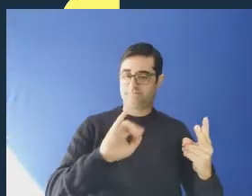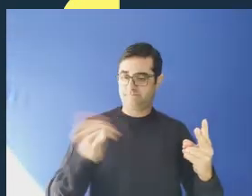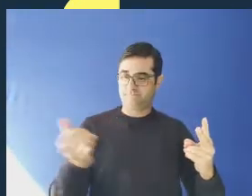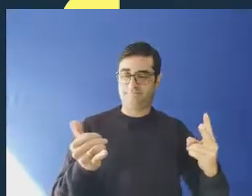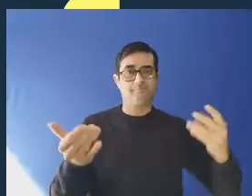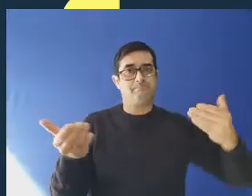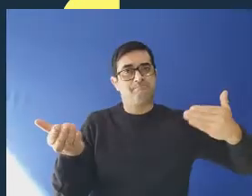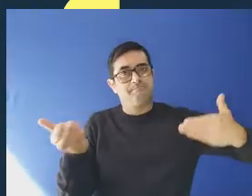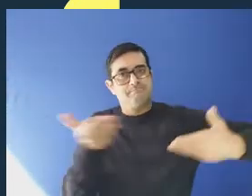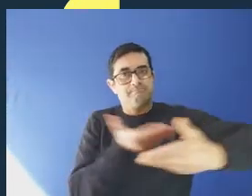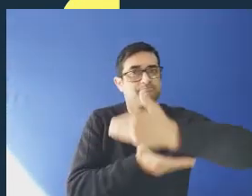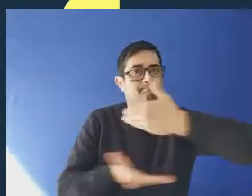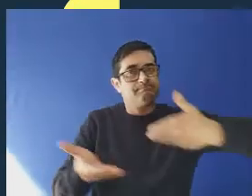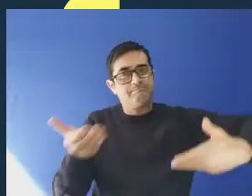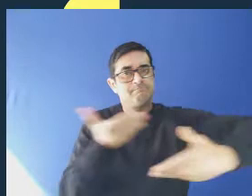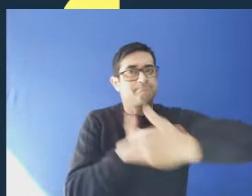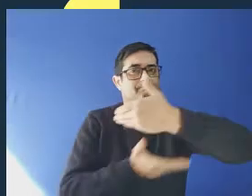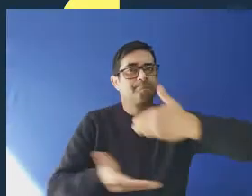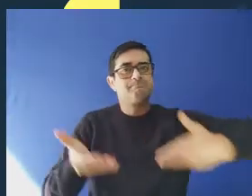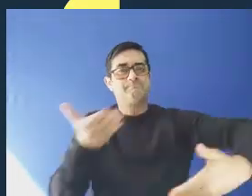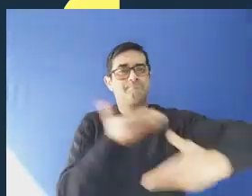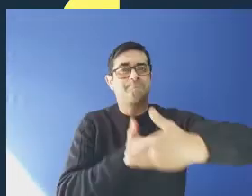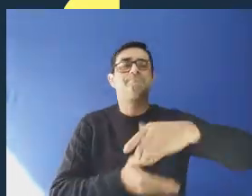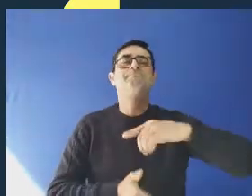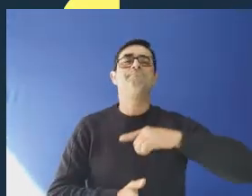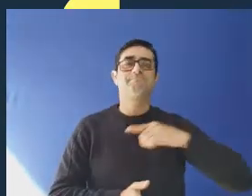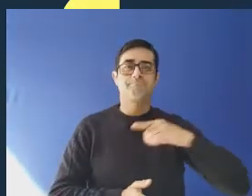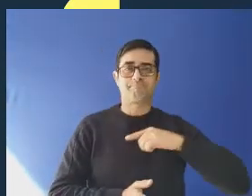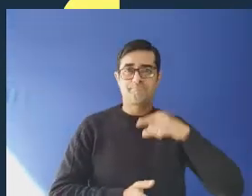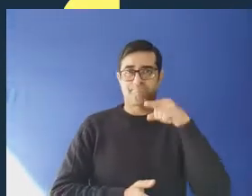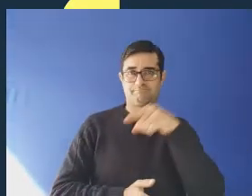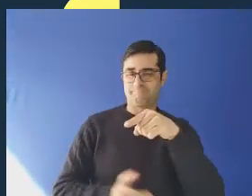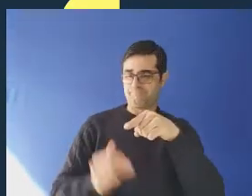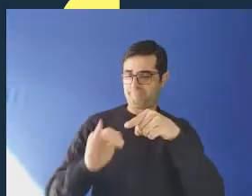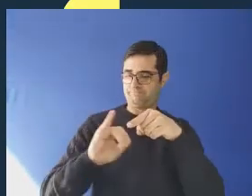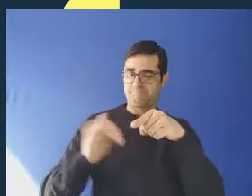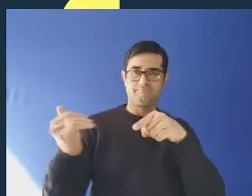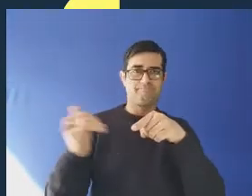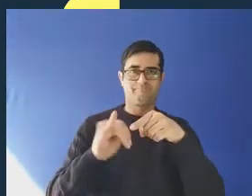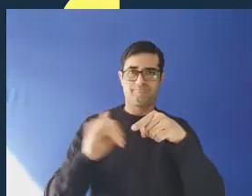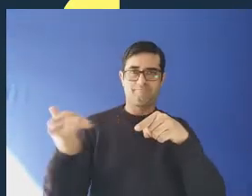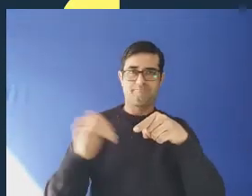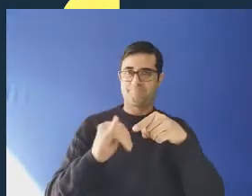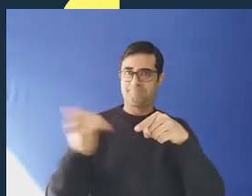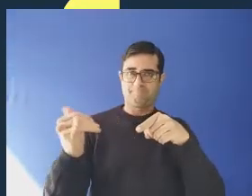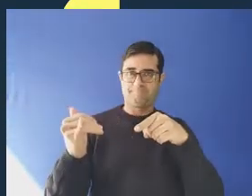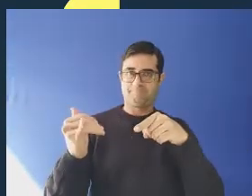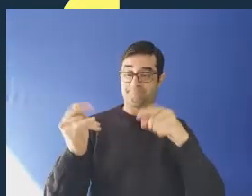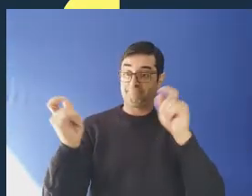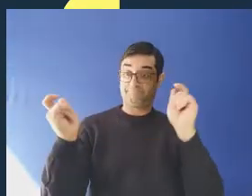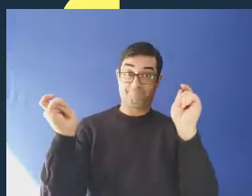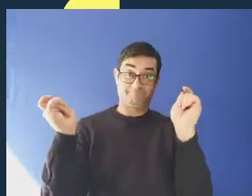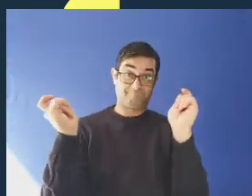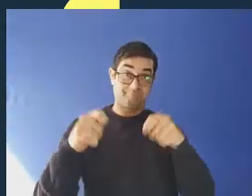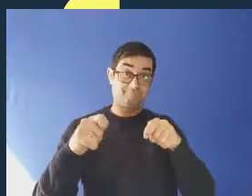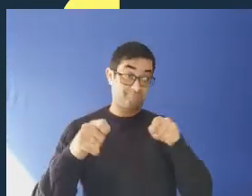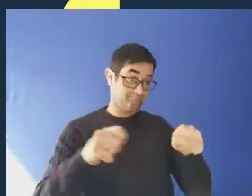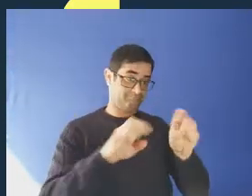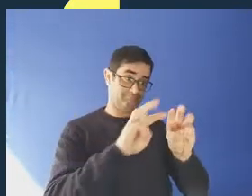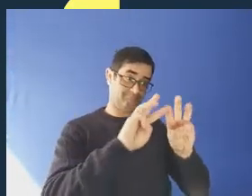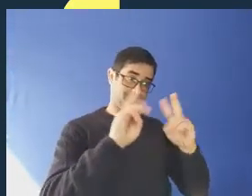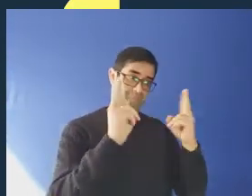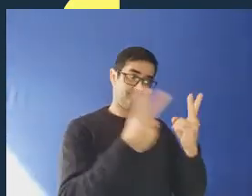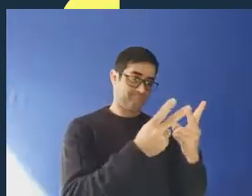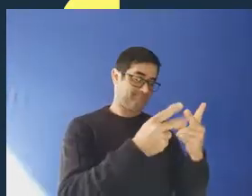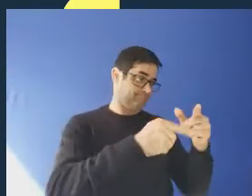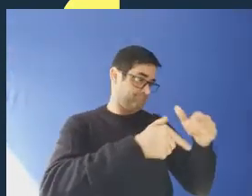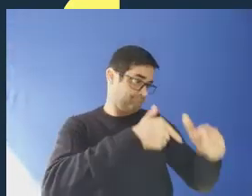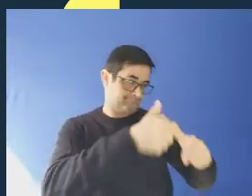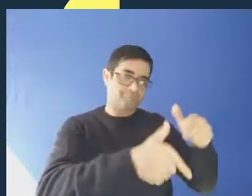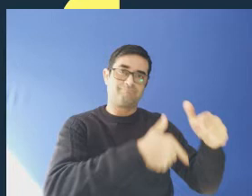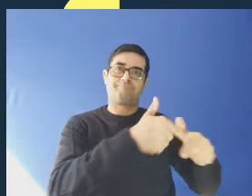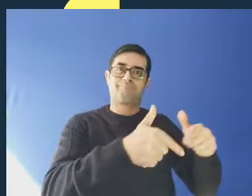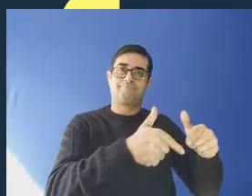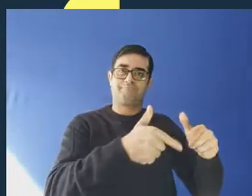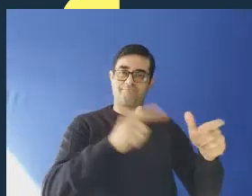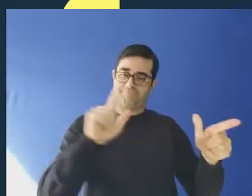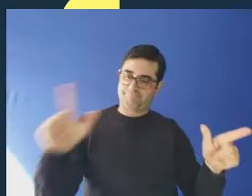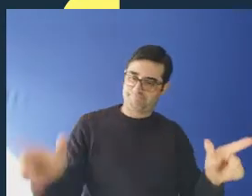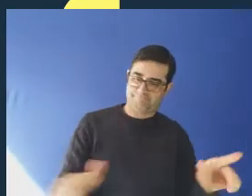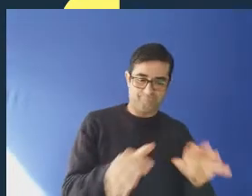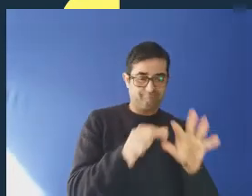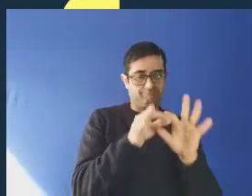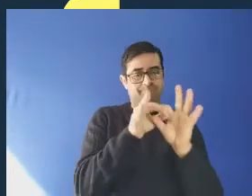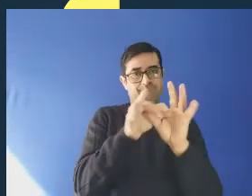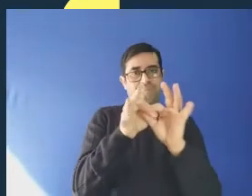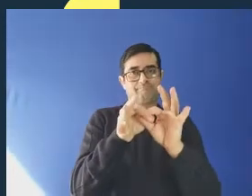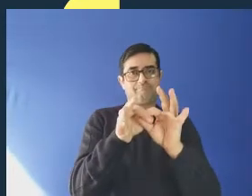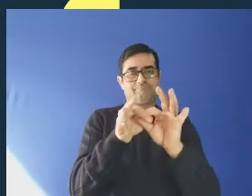uma interação entre a matéria e a energia, sem sombra de dúvidas, né, porque a energia é essa capacidade da matéria em realizar